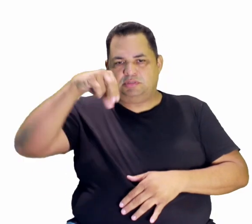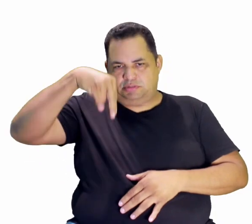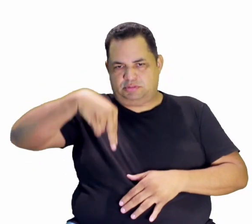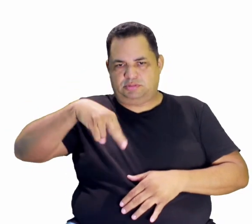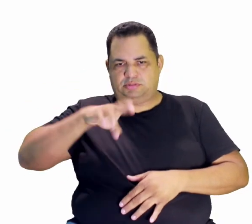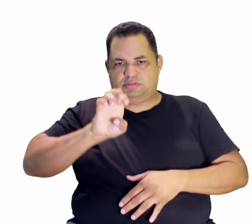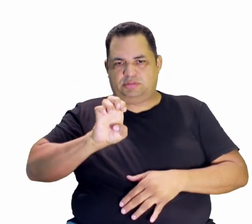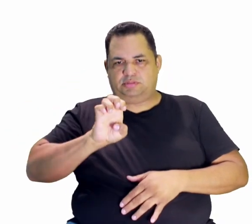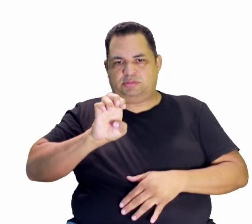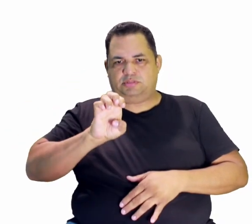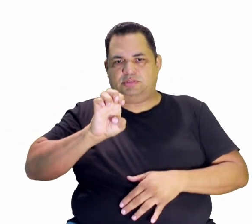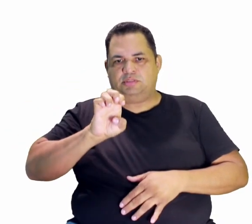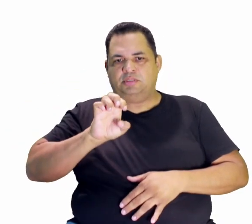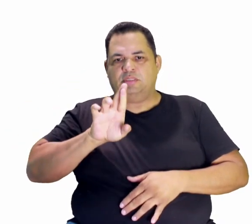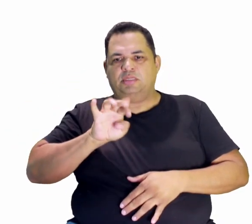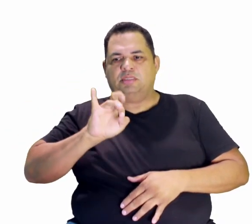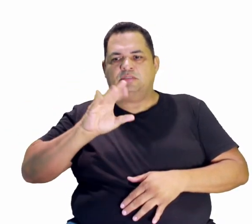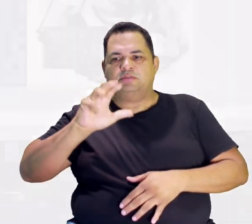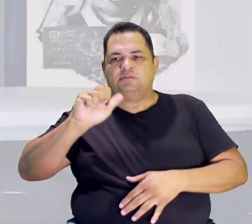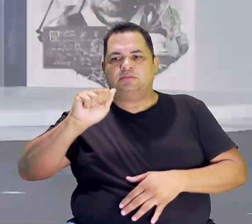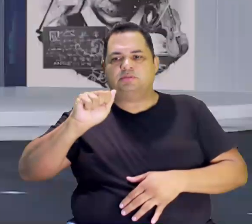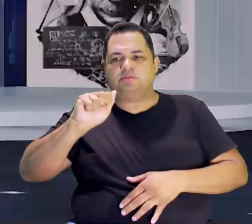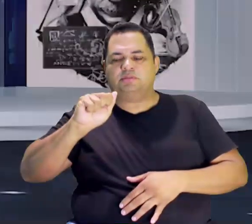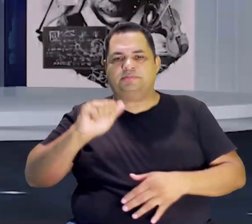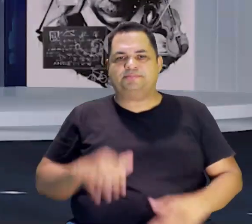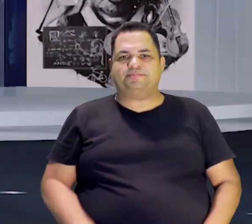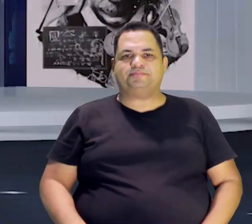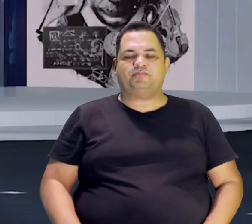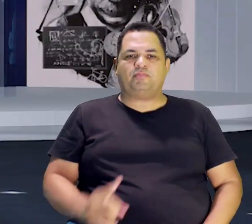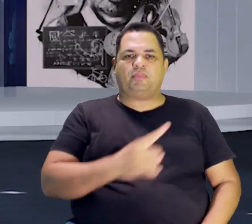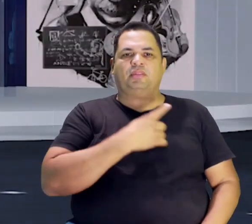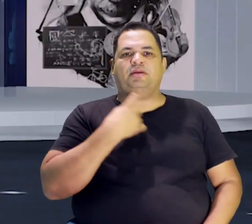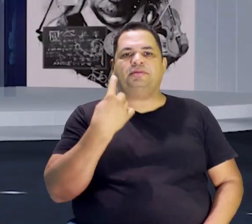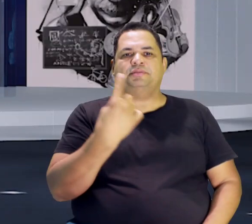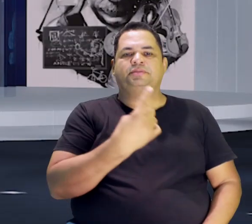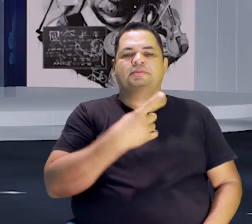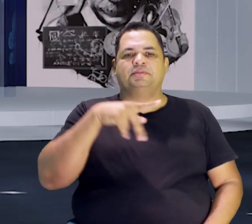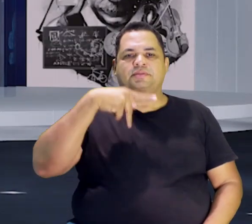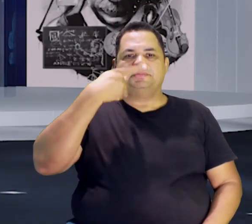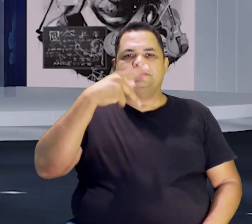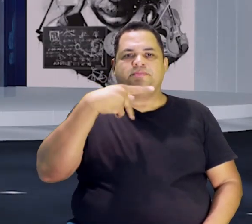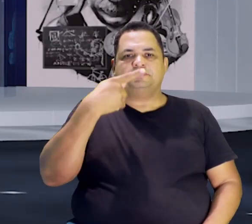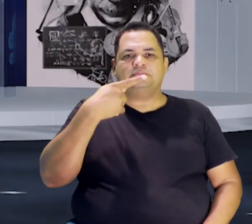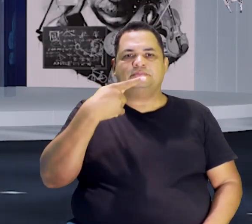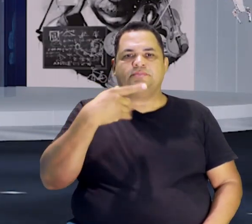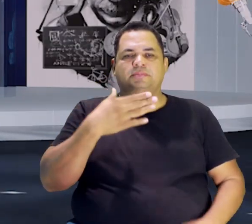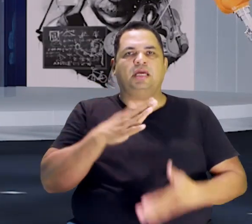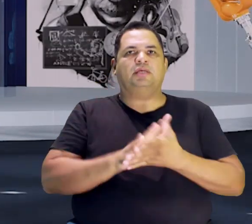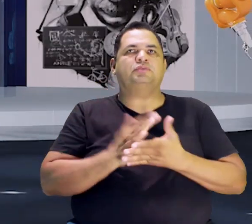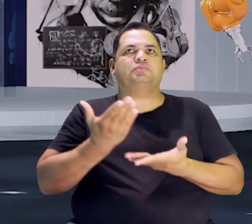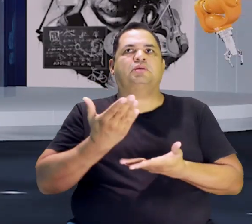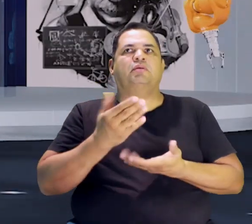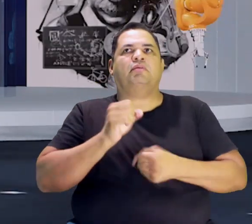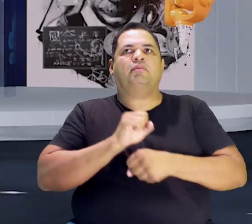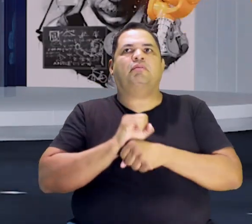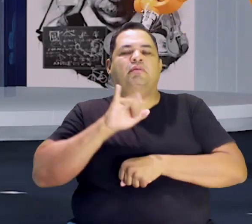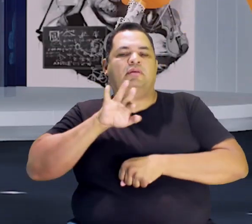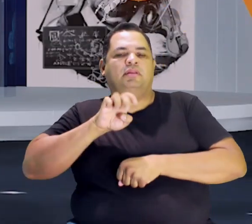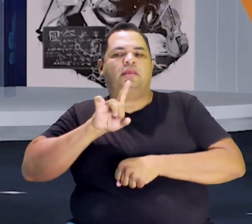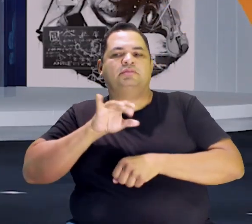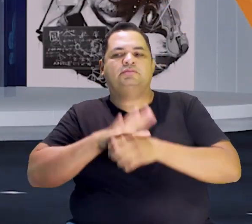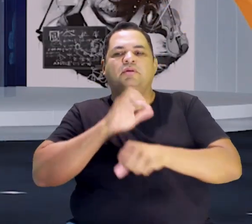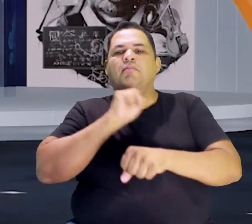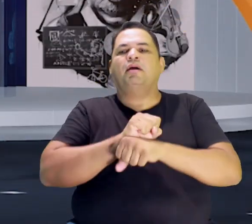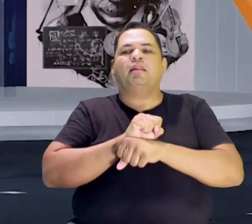vezes assim, pessoal, pensa bem, a gente está falando que, eu estou inerte. Estou inerte, estou parado,